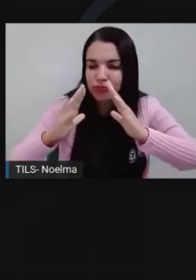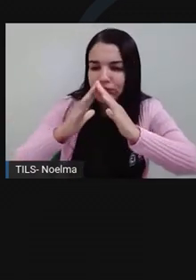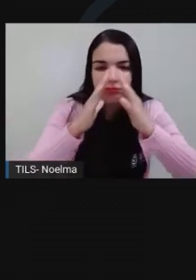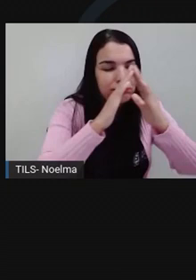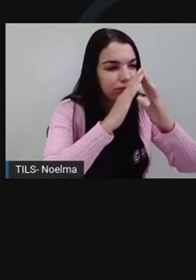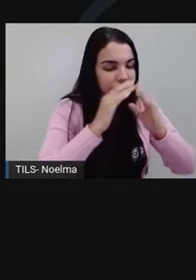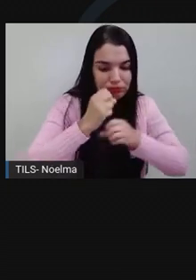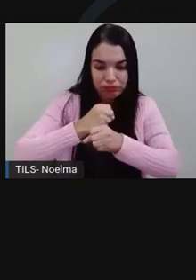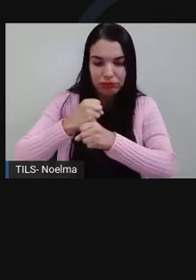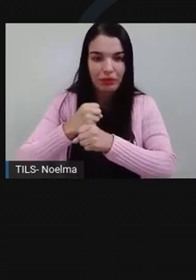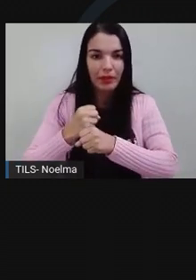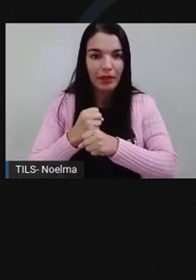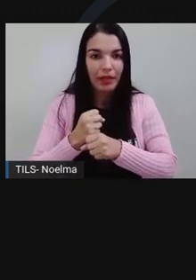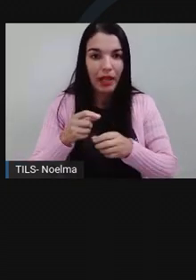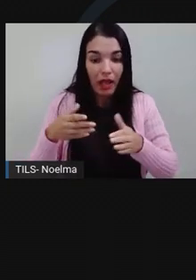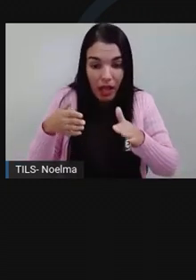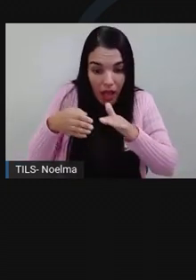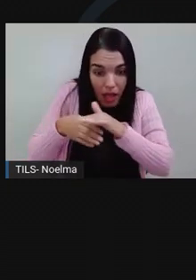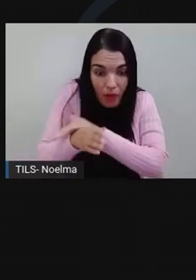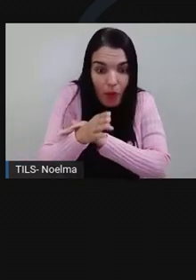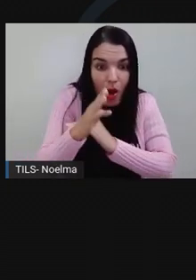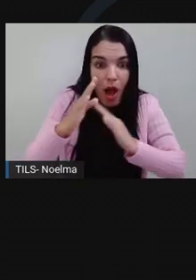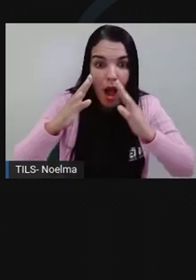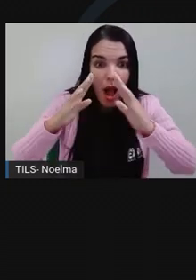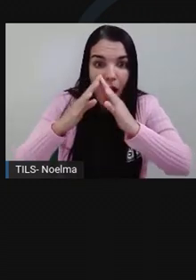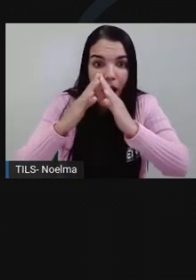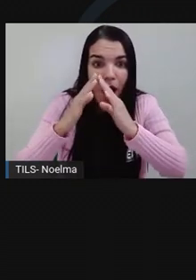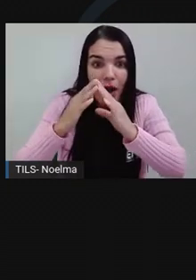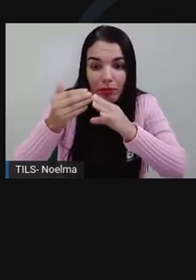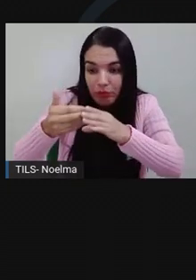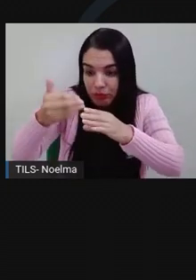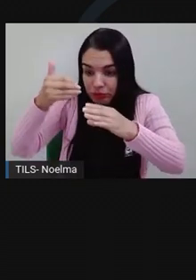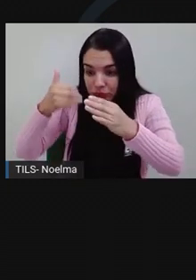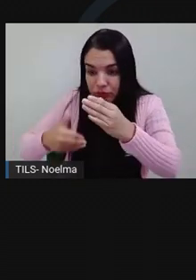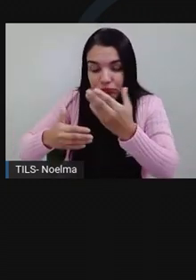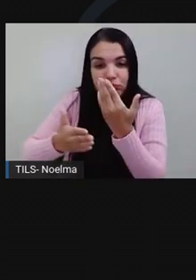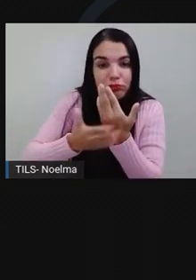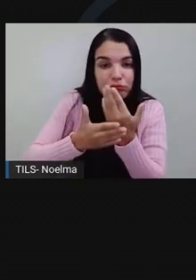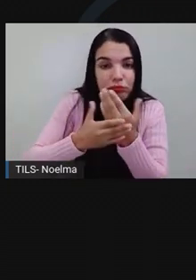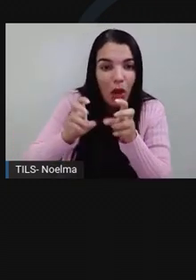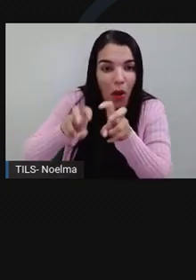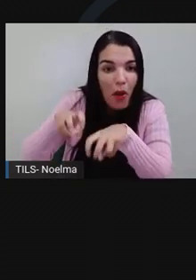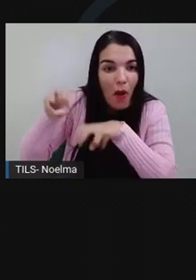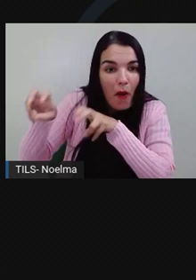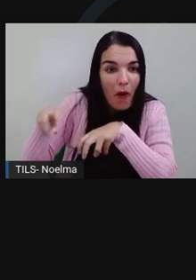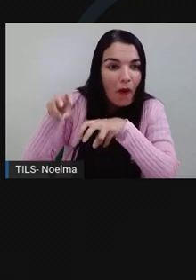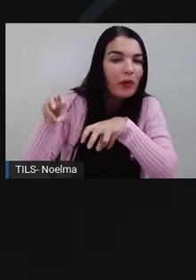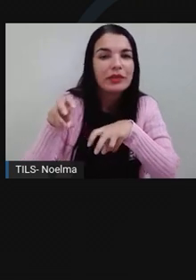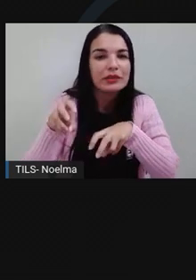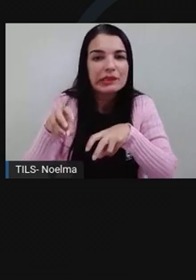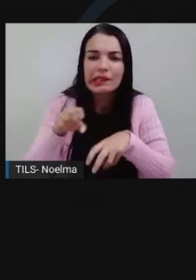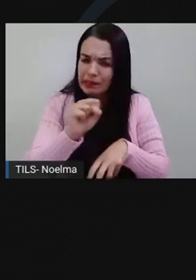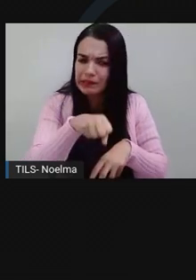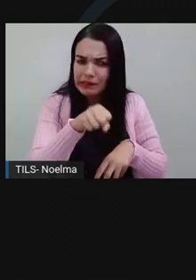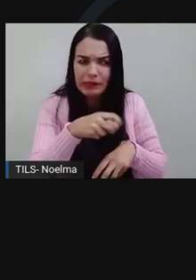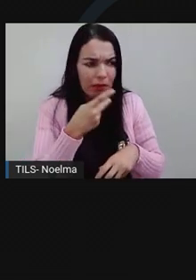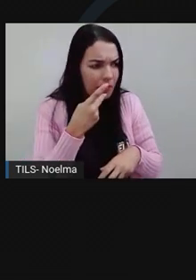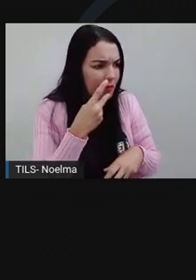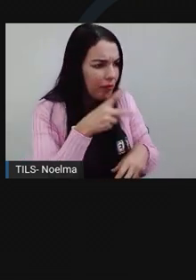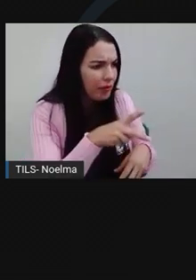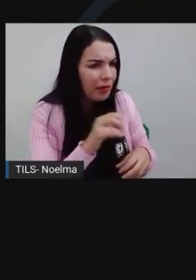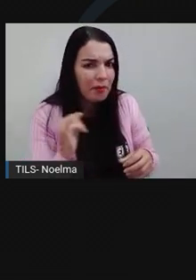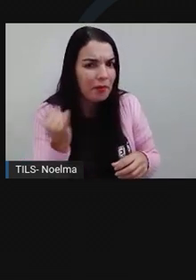E acabou penetrando num quintal de uma casa de roça. Sim, senhor, é interessante isto.